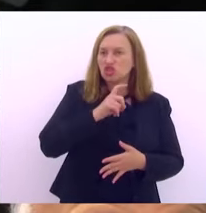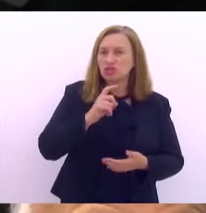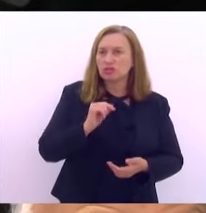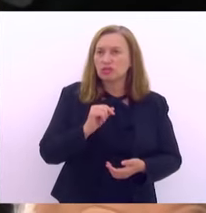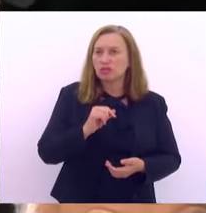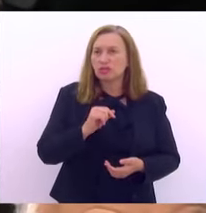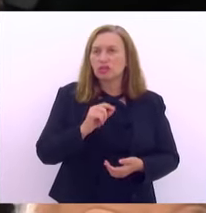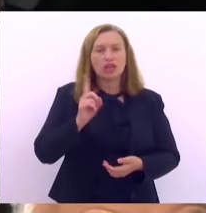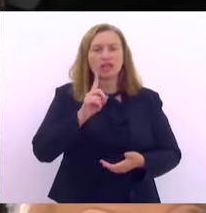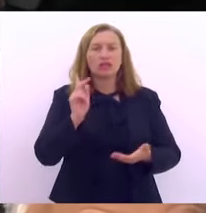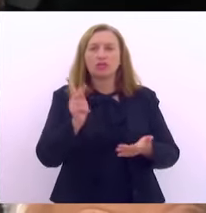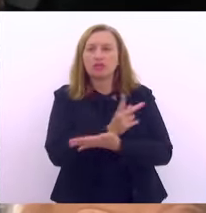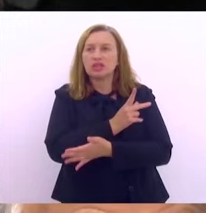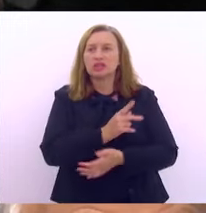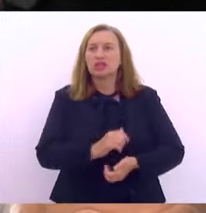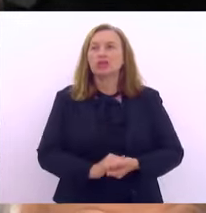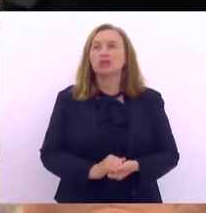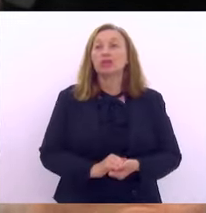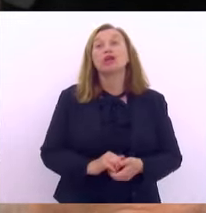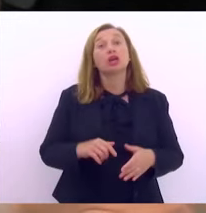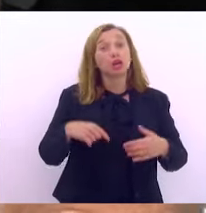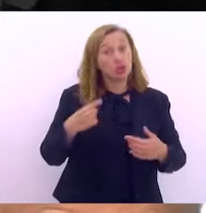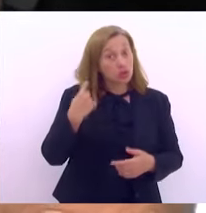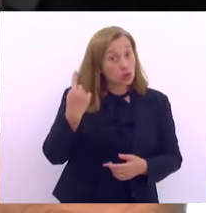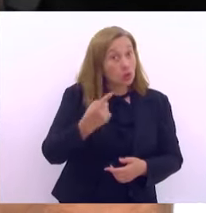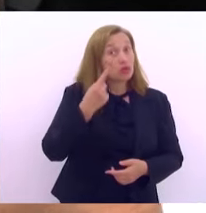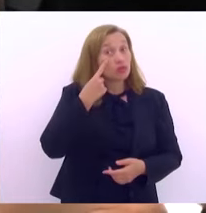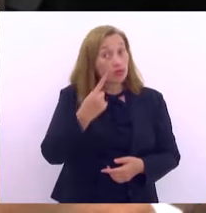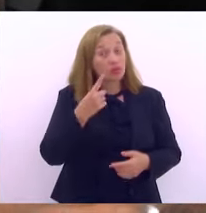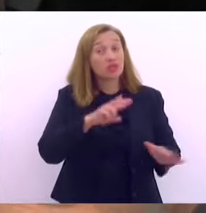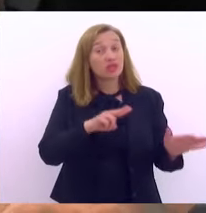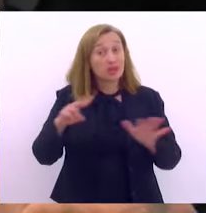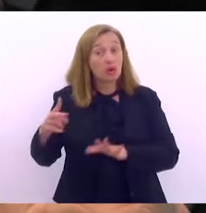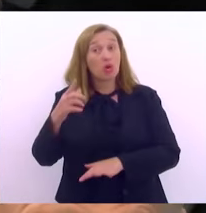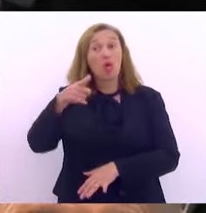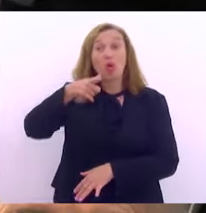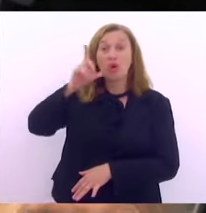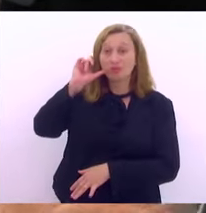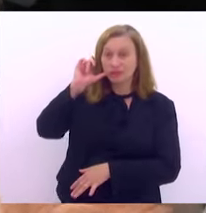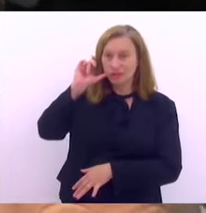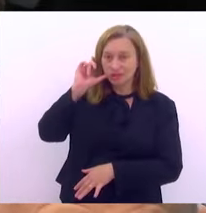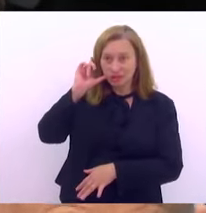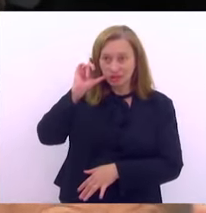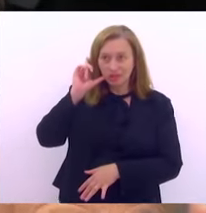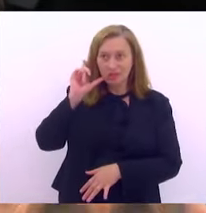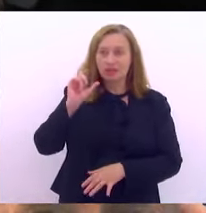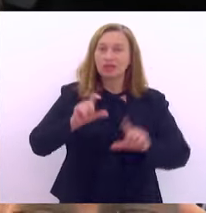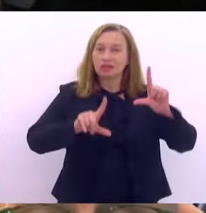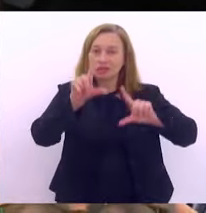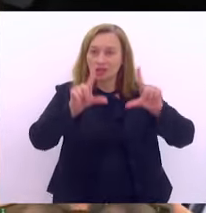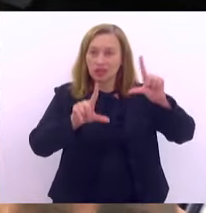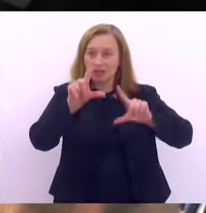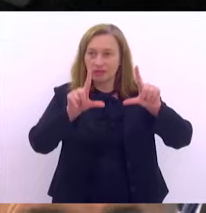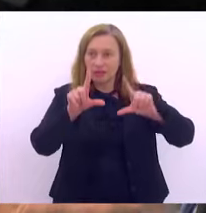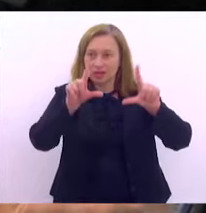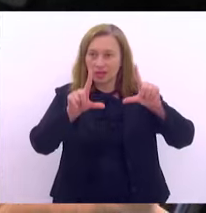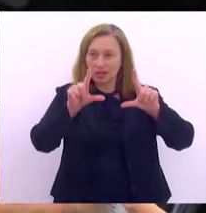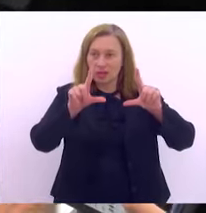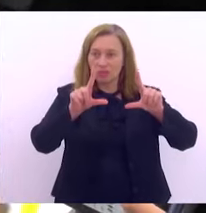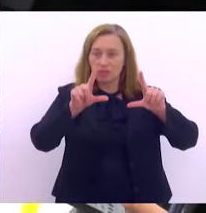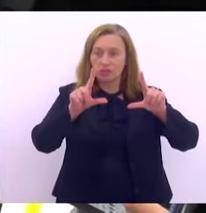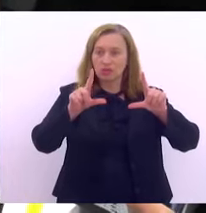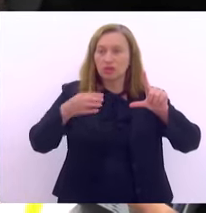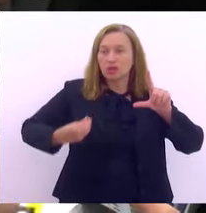que isso aí não acontecia. E nós vimos essa semana, ontem, uma emissora de televisão passando ao